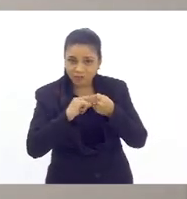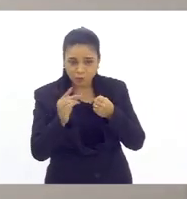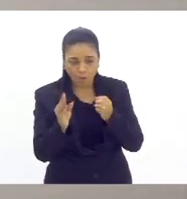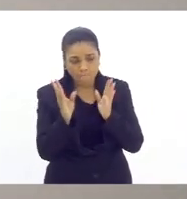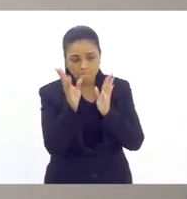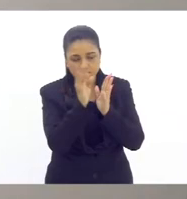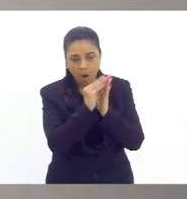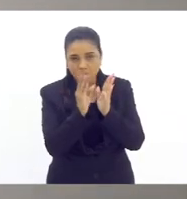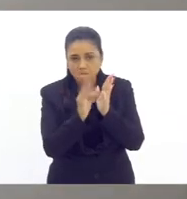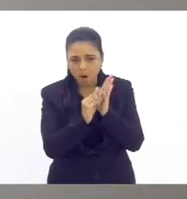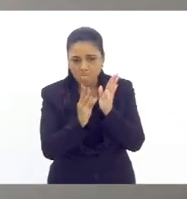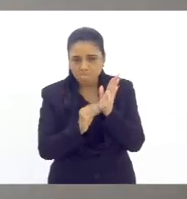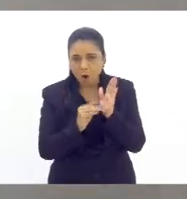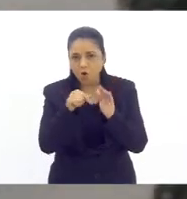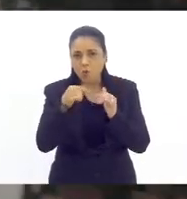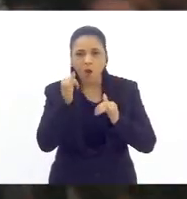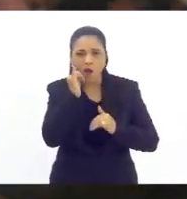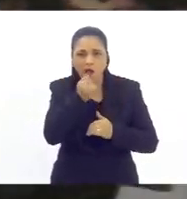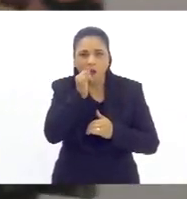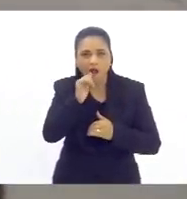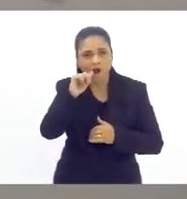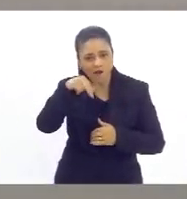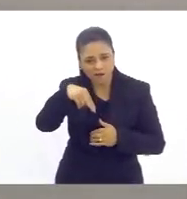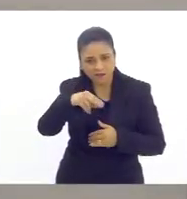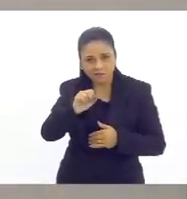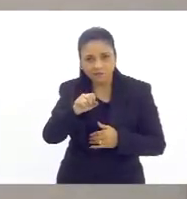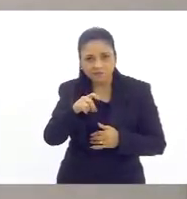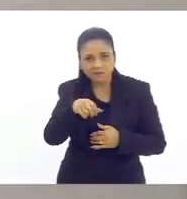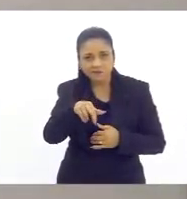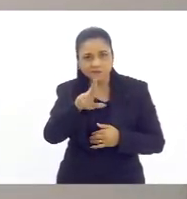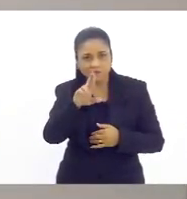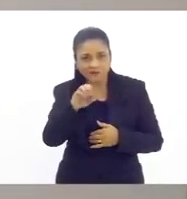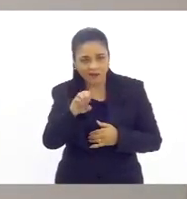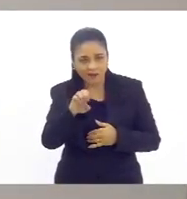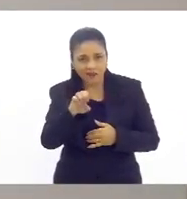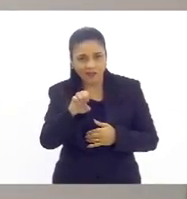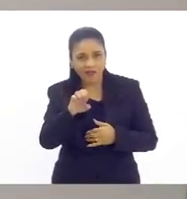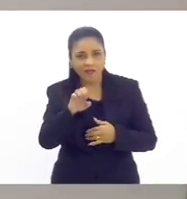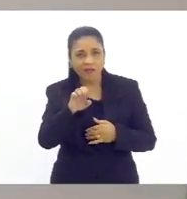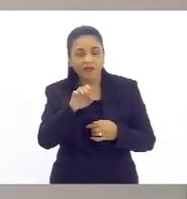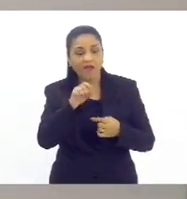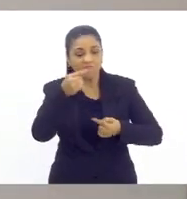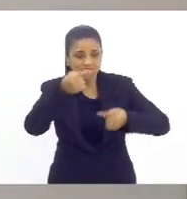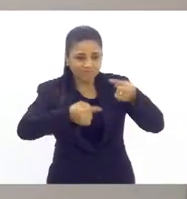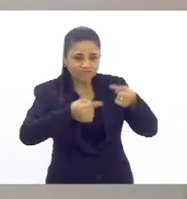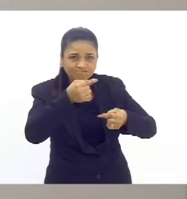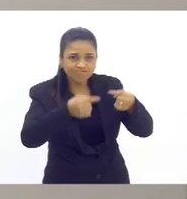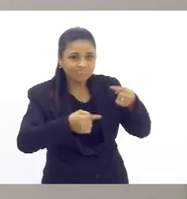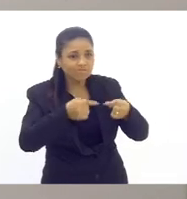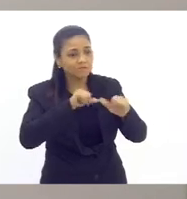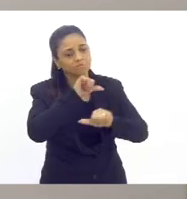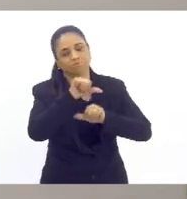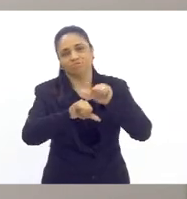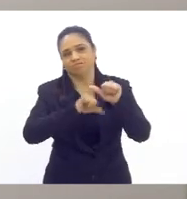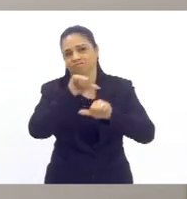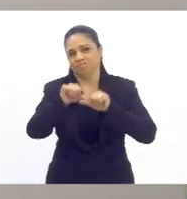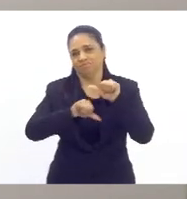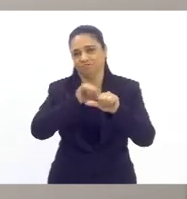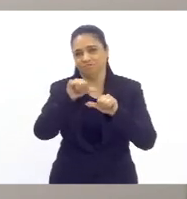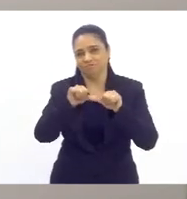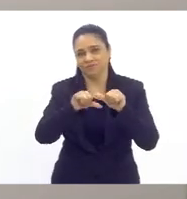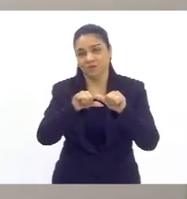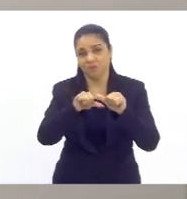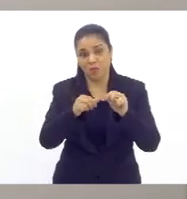pelo pelo querido André São o alvo que deve ser feito pelo menos para uma transformação da Lei no sentido do